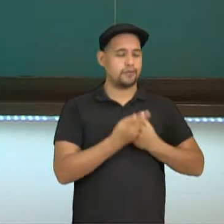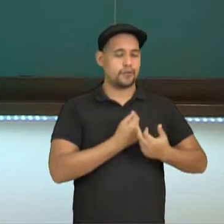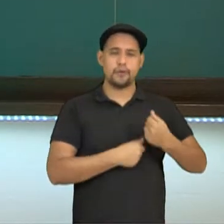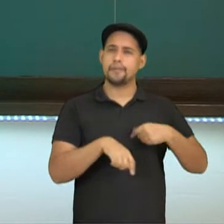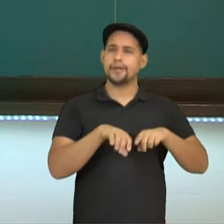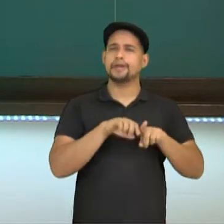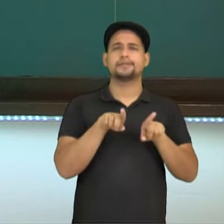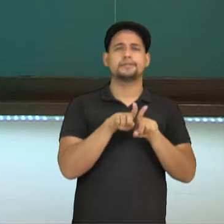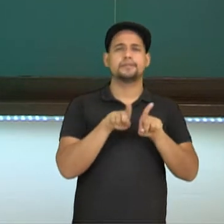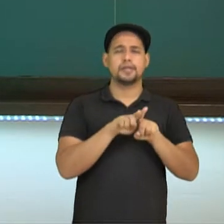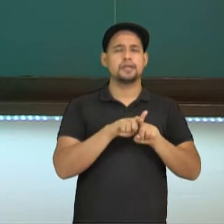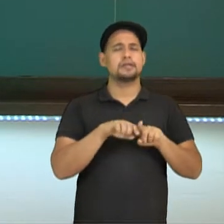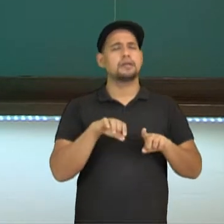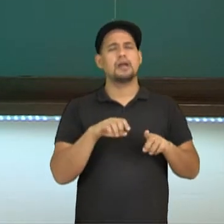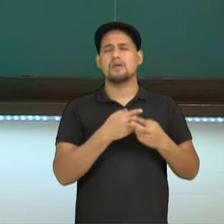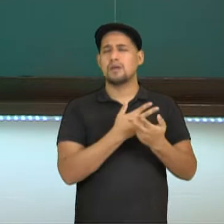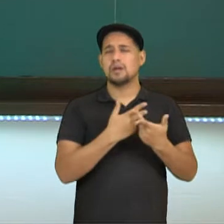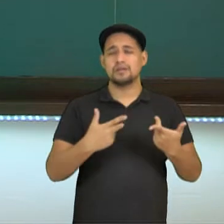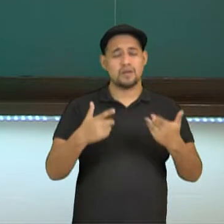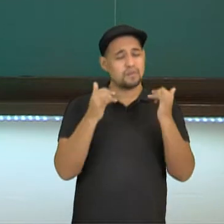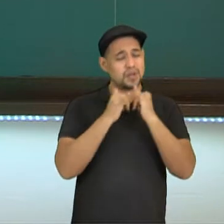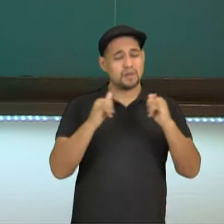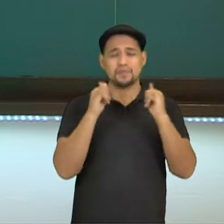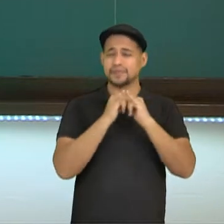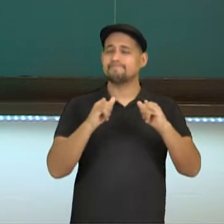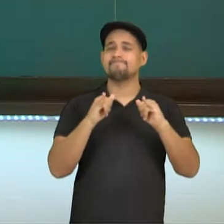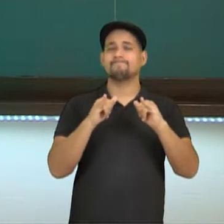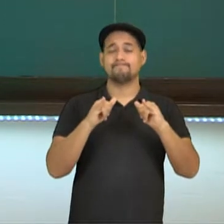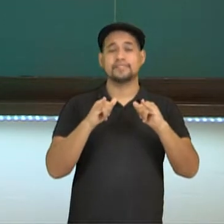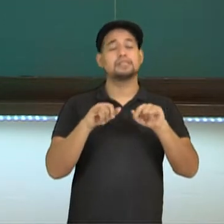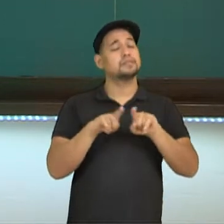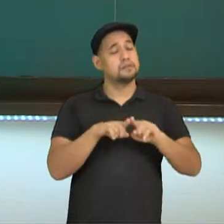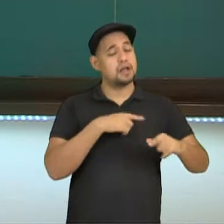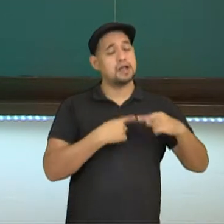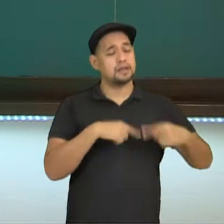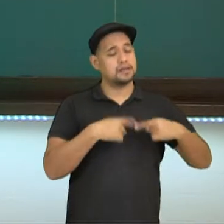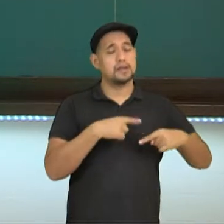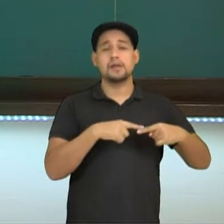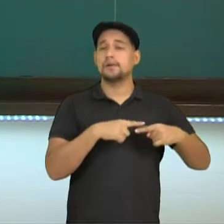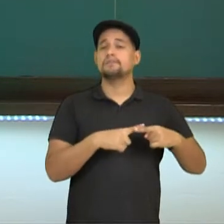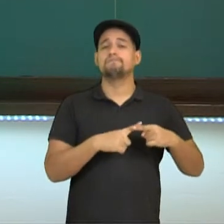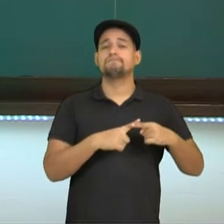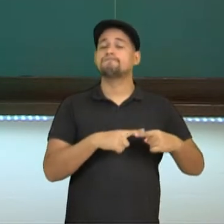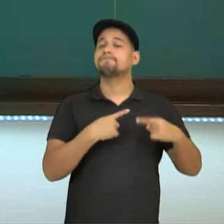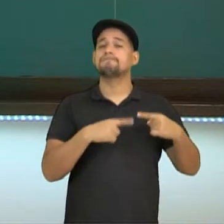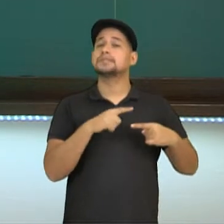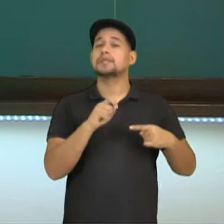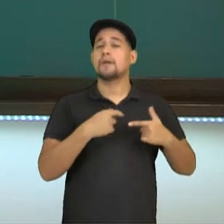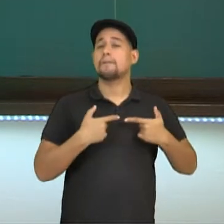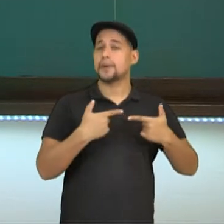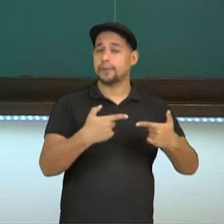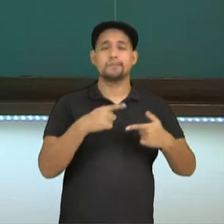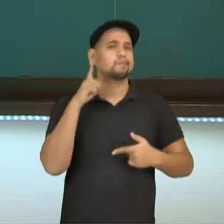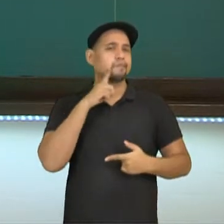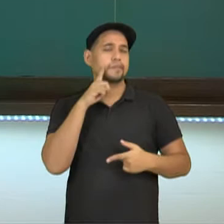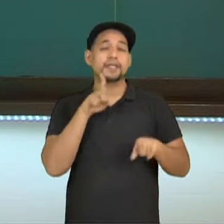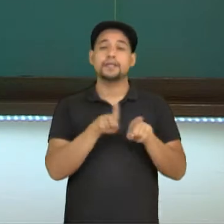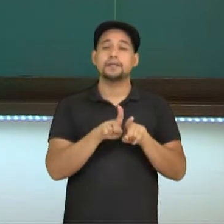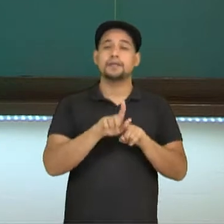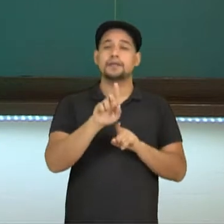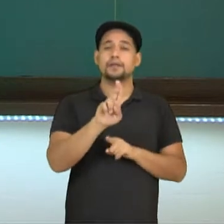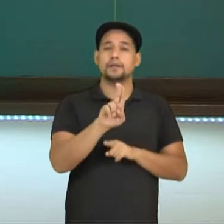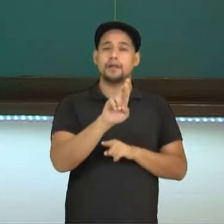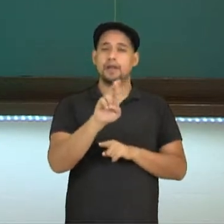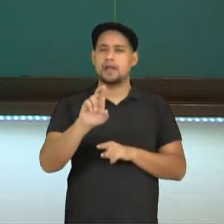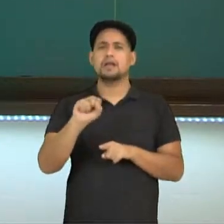científica, esportiva, propagandística, uma guerra política entre Estados Unidos e União Soviética, é a